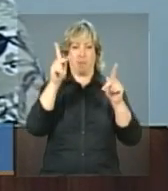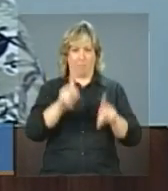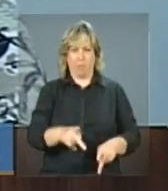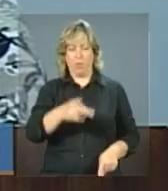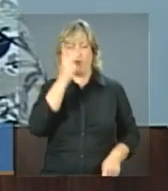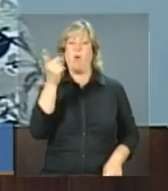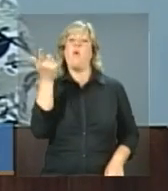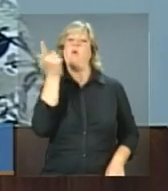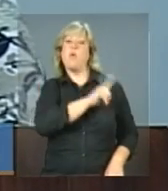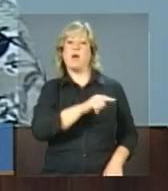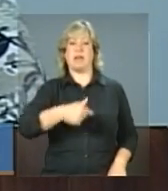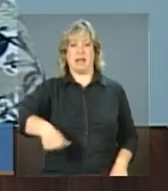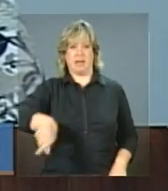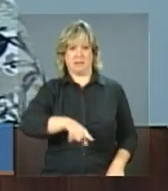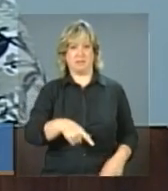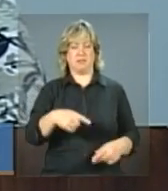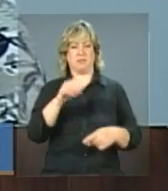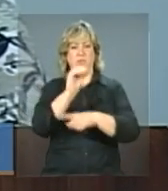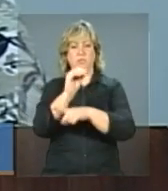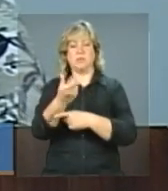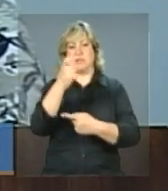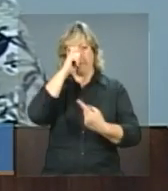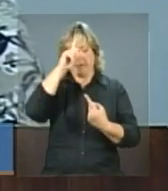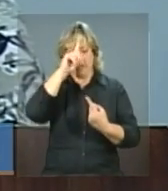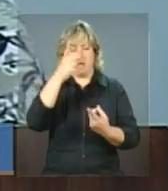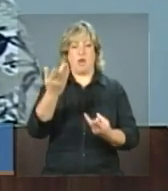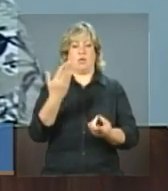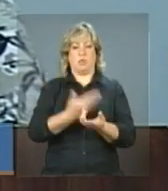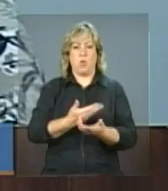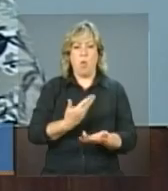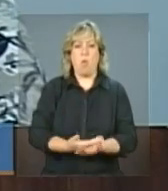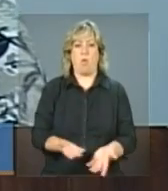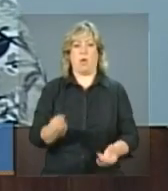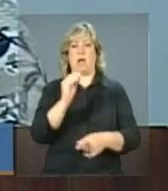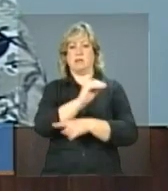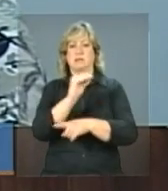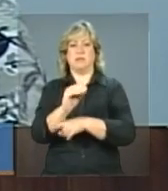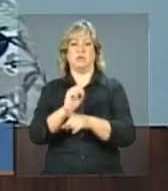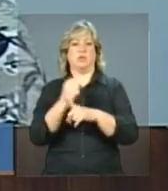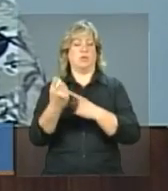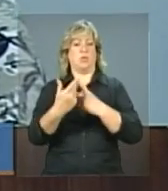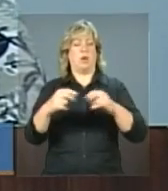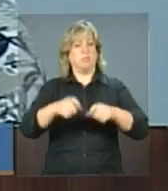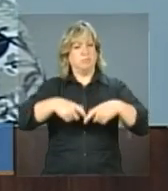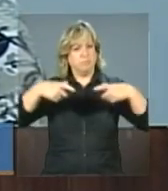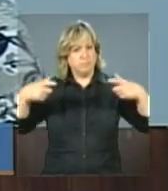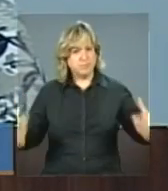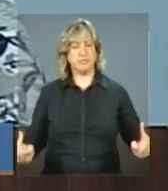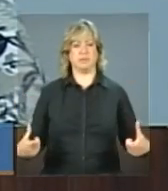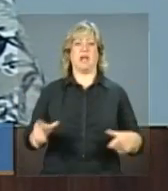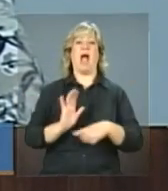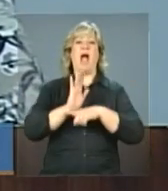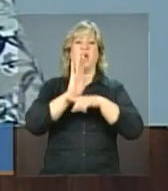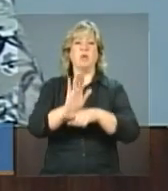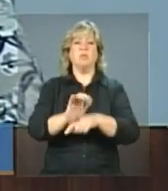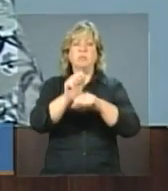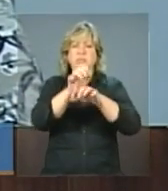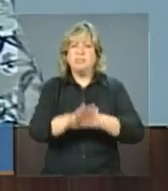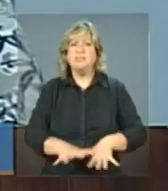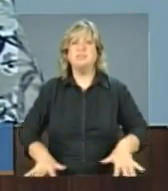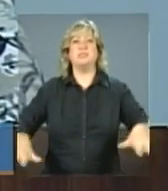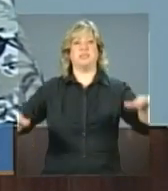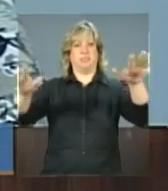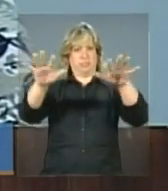serviços, nós precisamos não só ampliar os serviços públicos, estender a nossa rede de